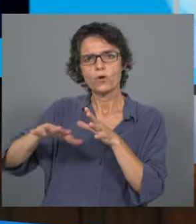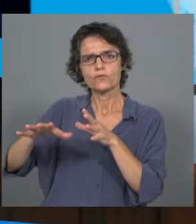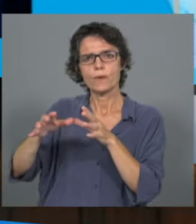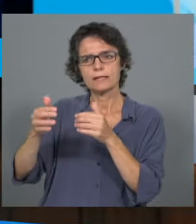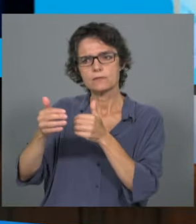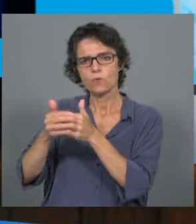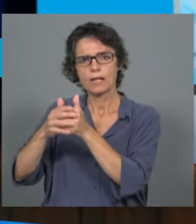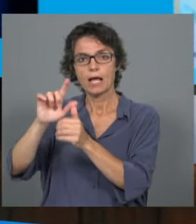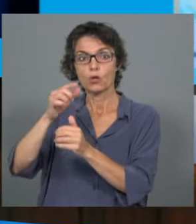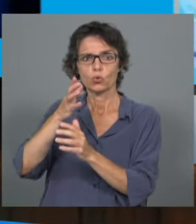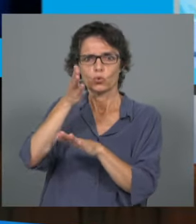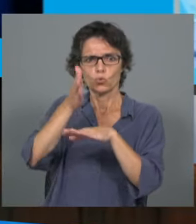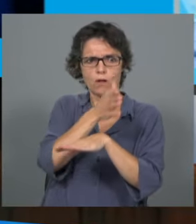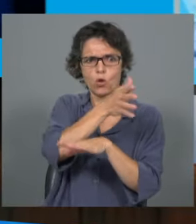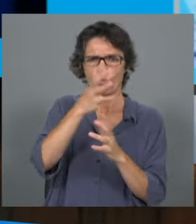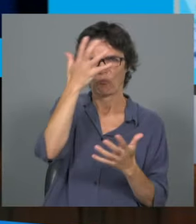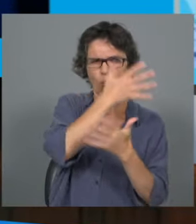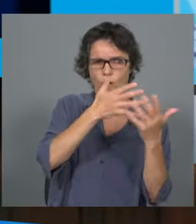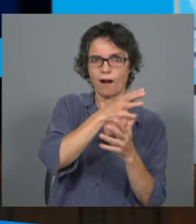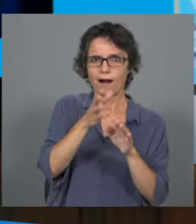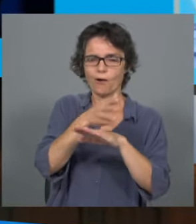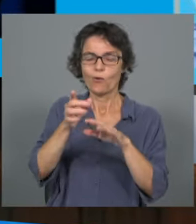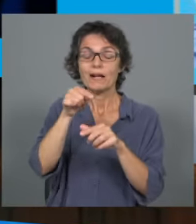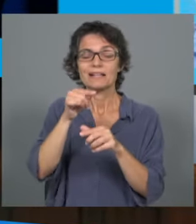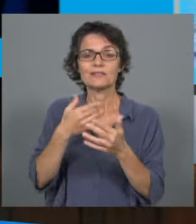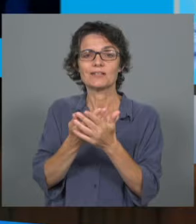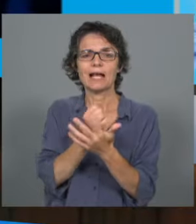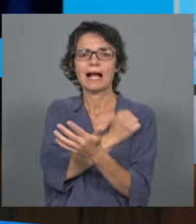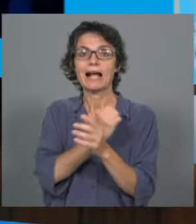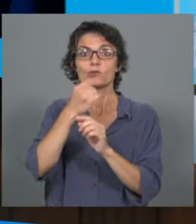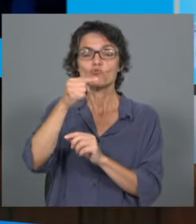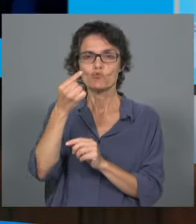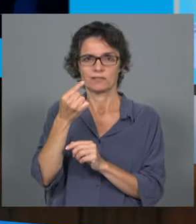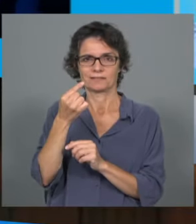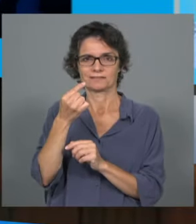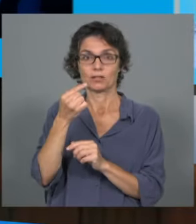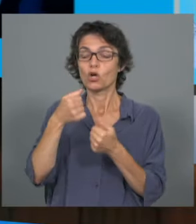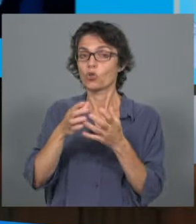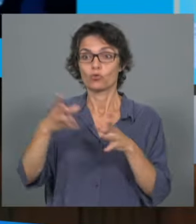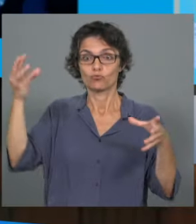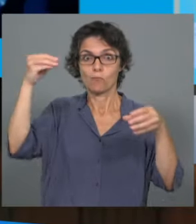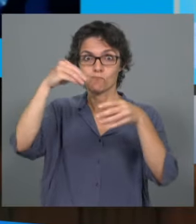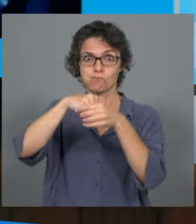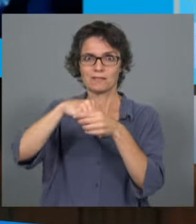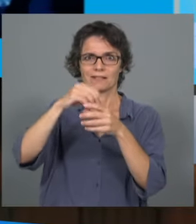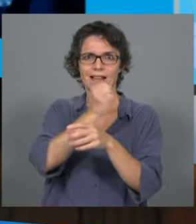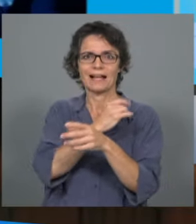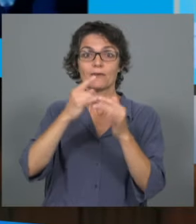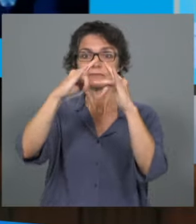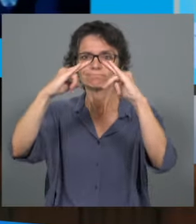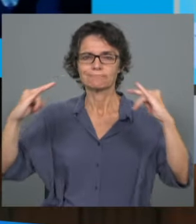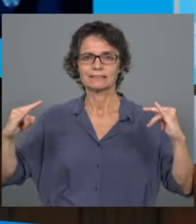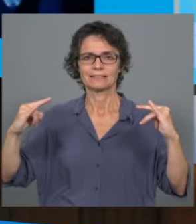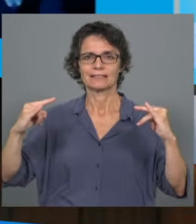mundo celeste, a ideia é que estamos todos sob o mesmo teto, e pegaram então os organizadores na ideia da tenda de Abraão,